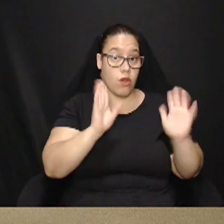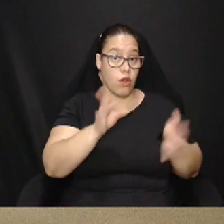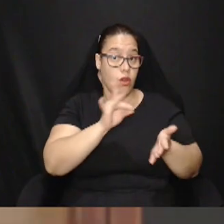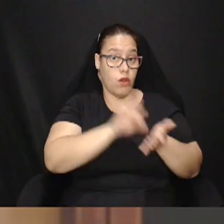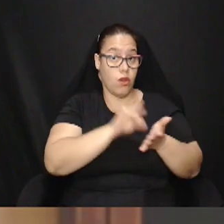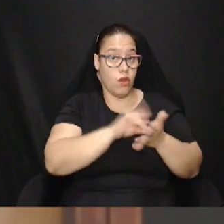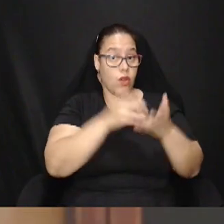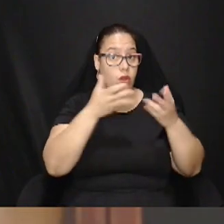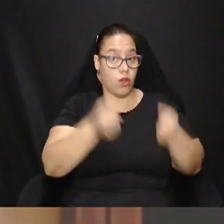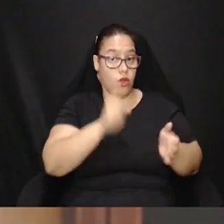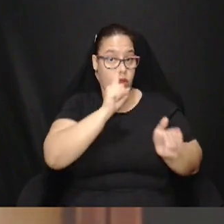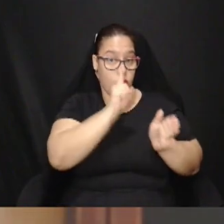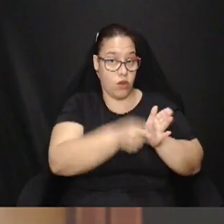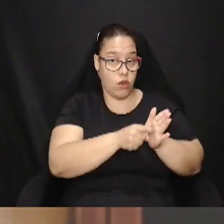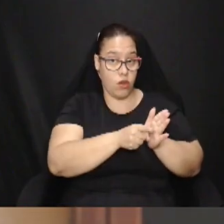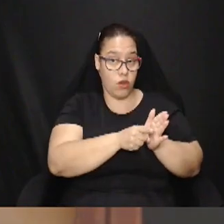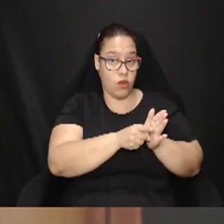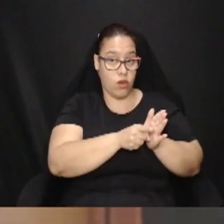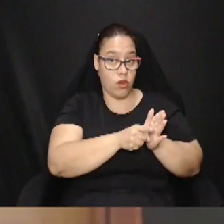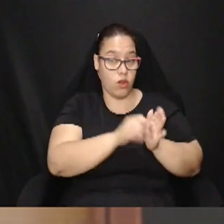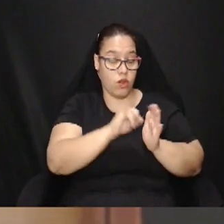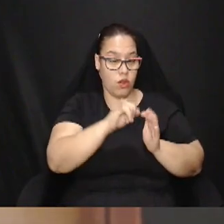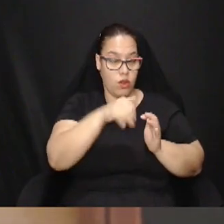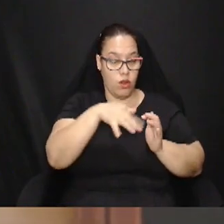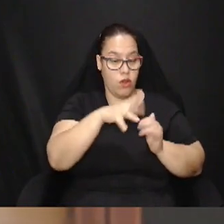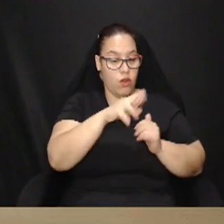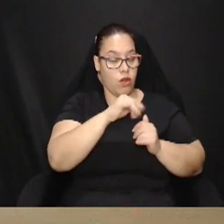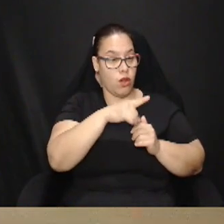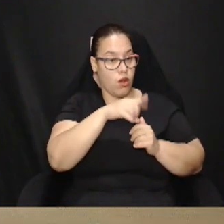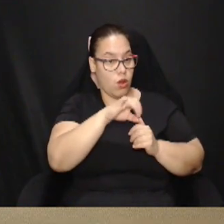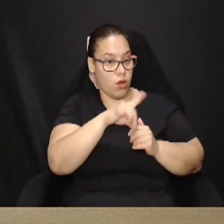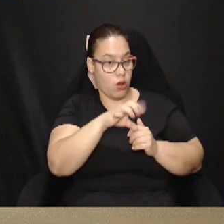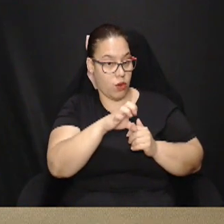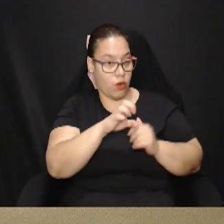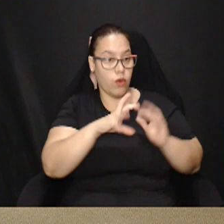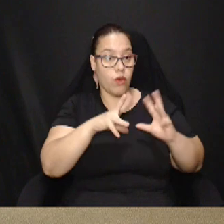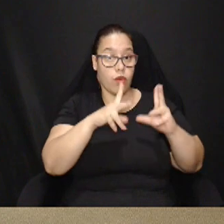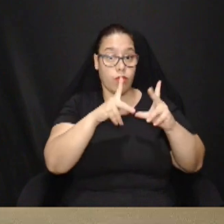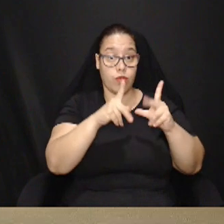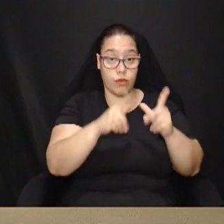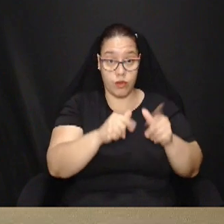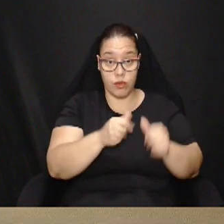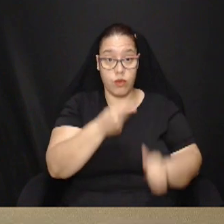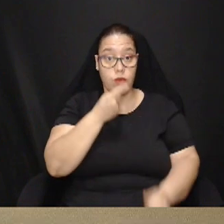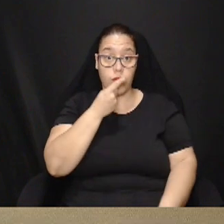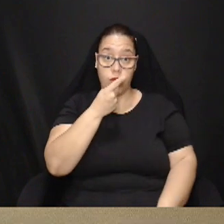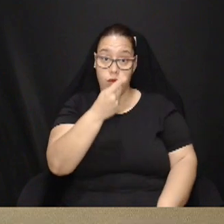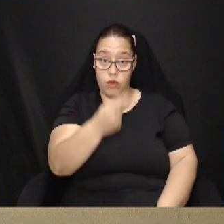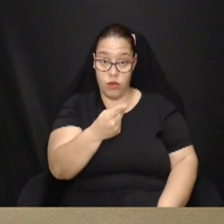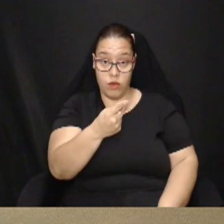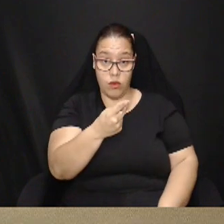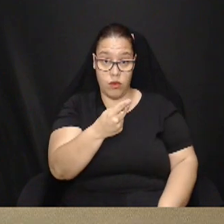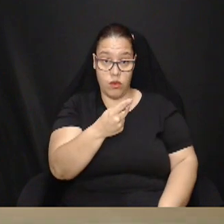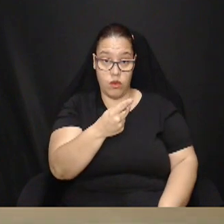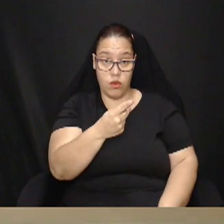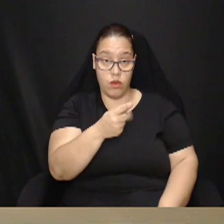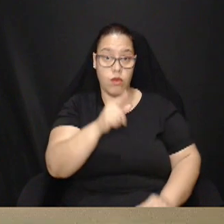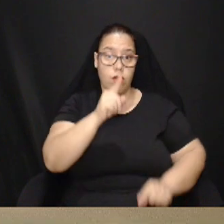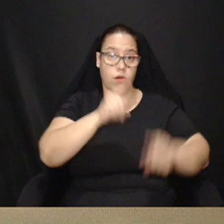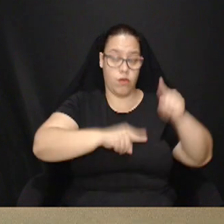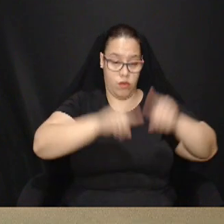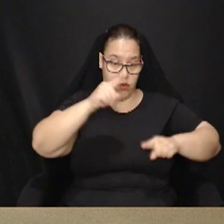diagnóstico da questão da infertilidade. Mas, de uma forma geral, a gente está dizendo que a gente vai ter oscilações emocionais